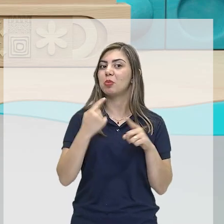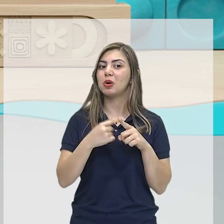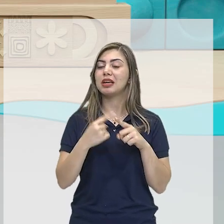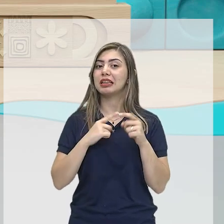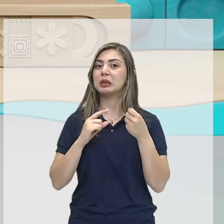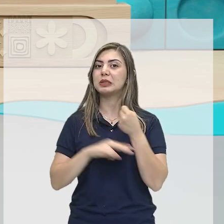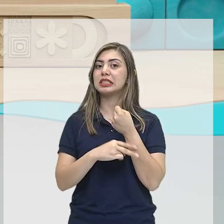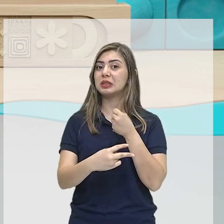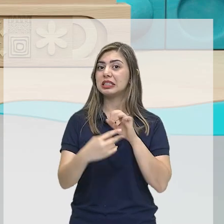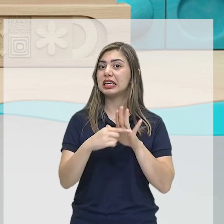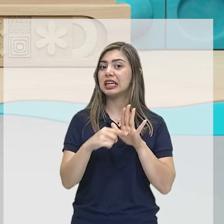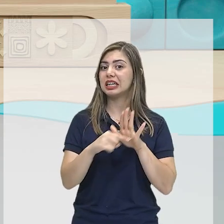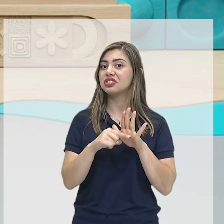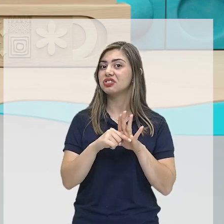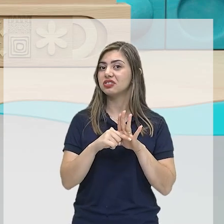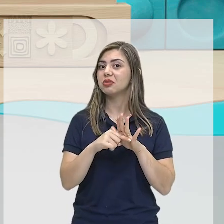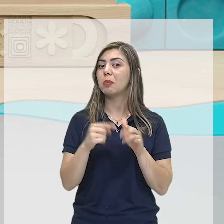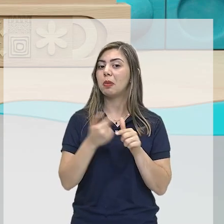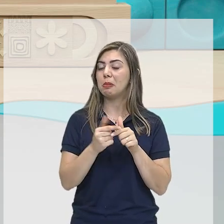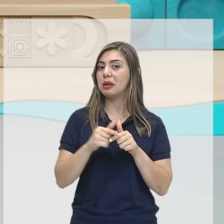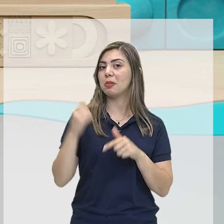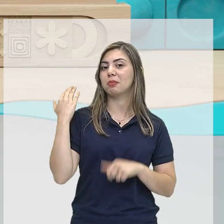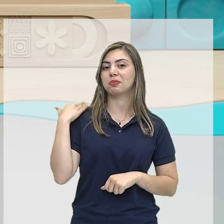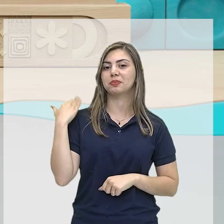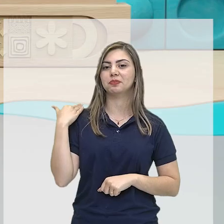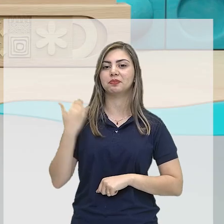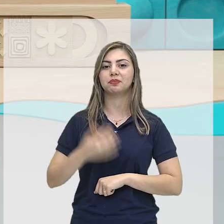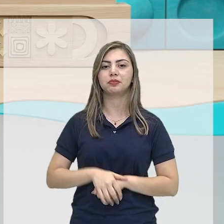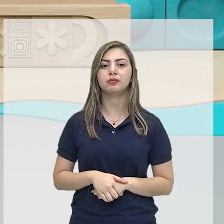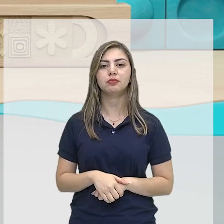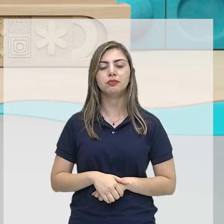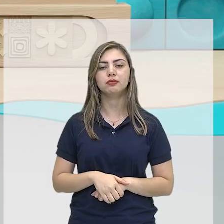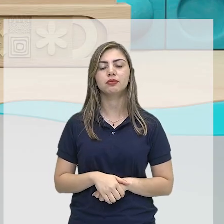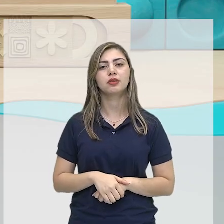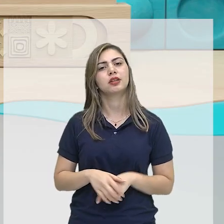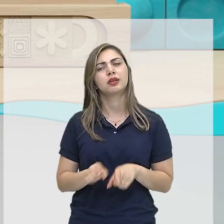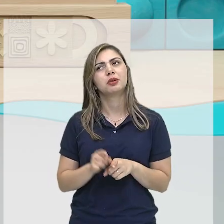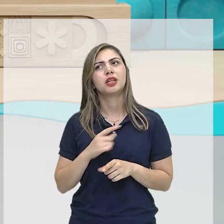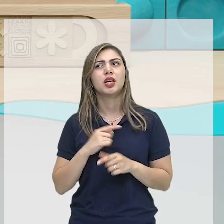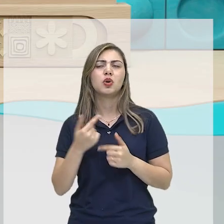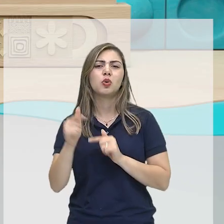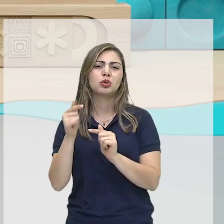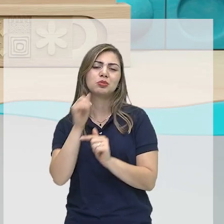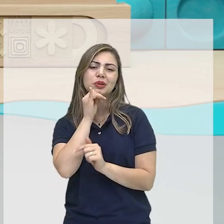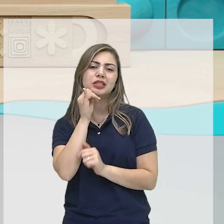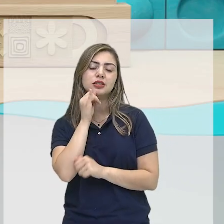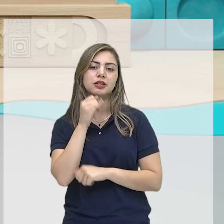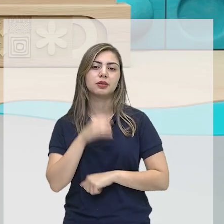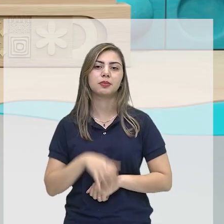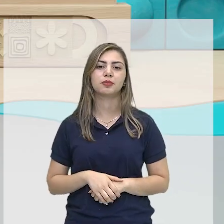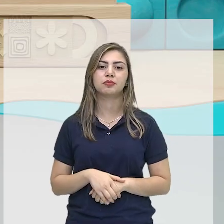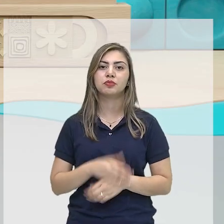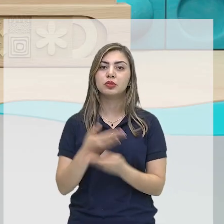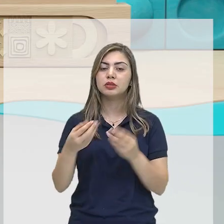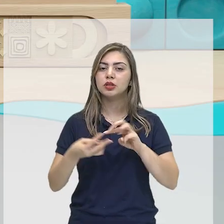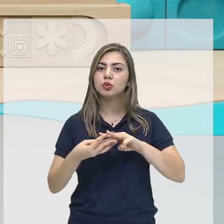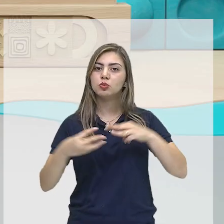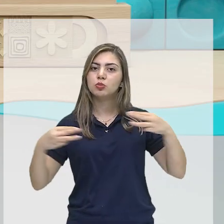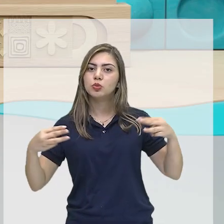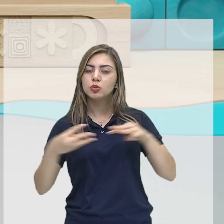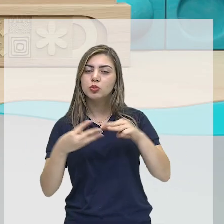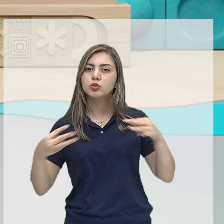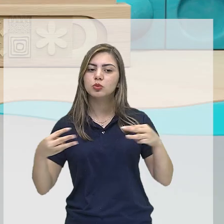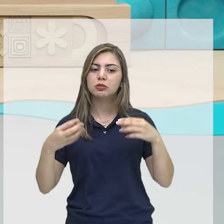E existem também outras medidas. Você fortalecer os seus músculos através de atividade física, isso ajuda também a